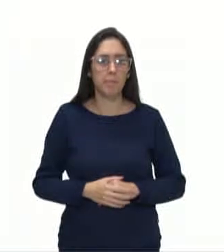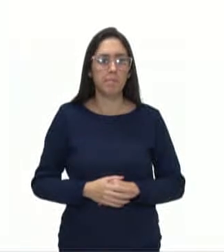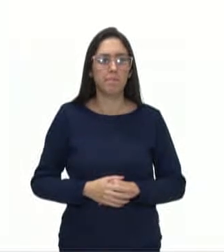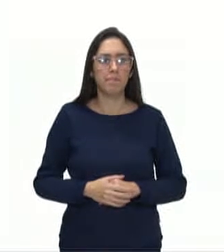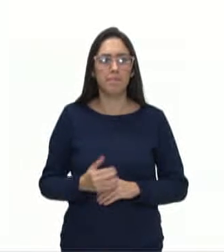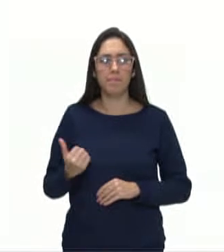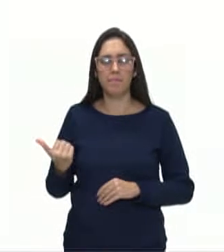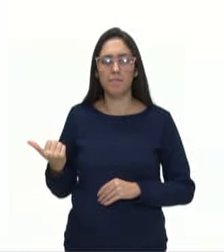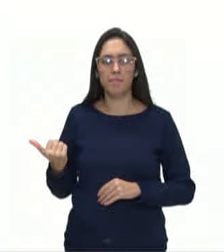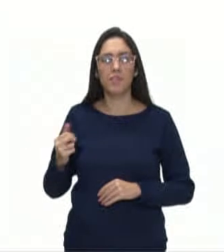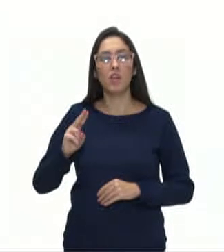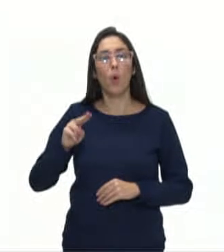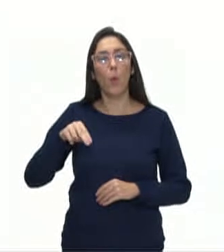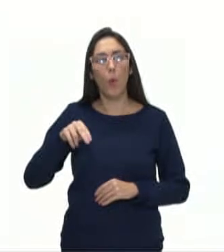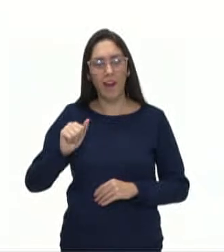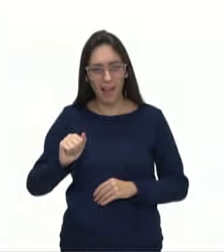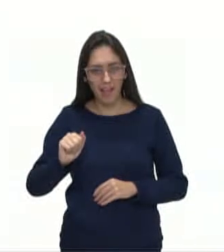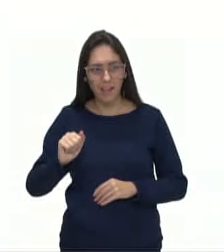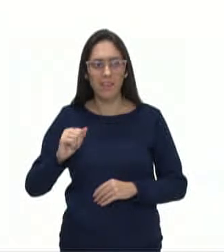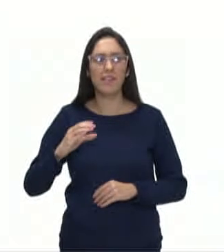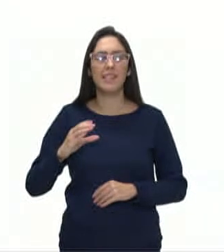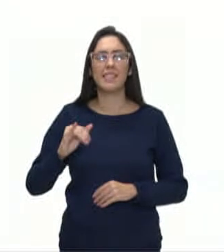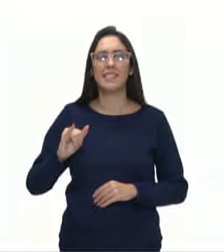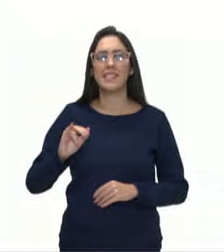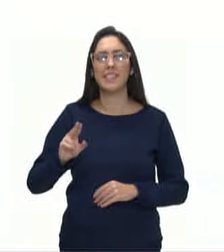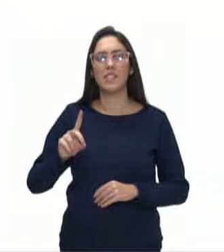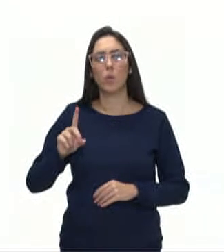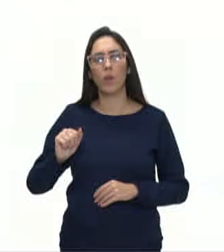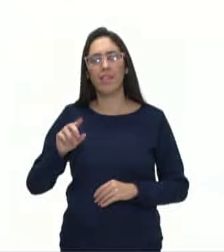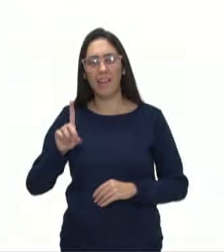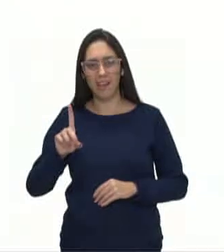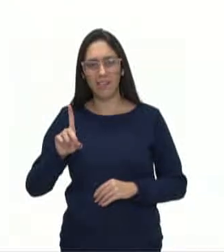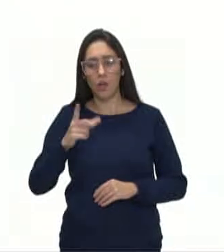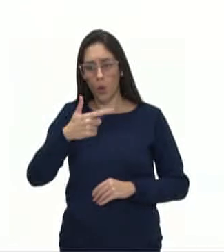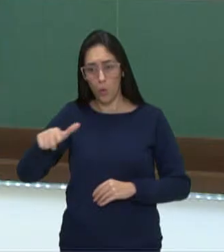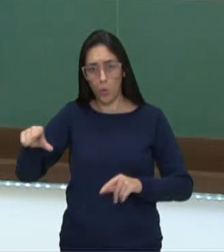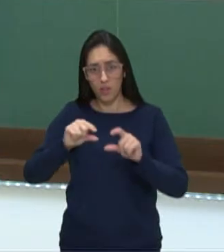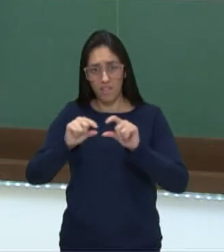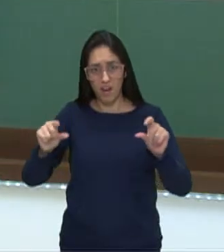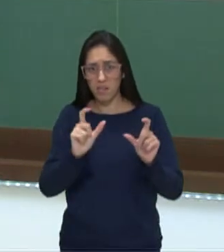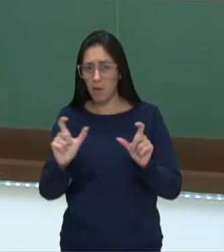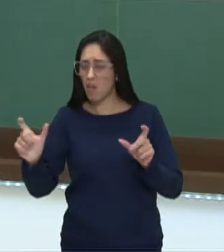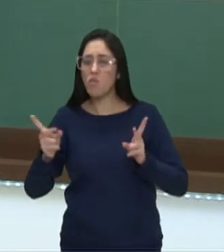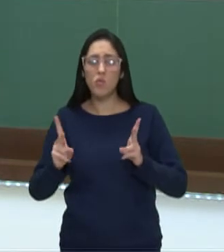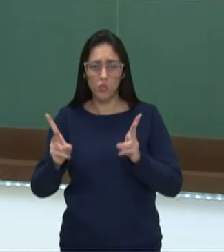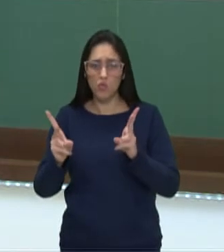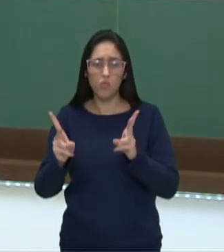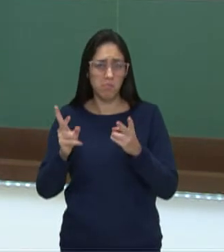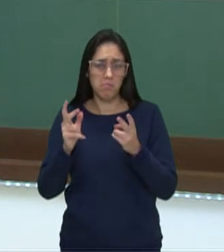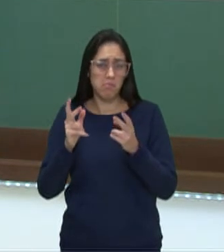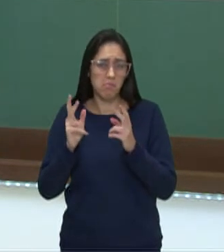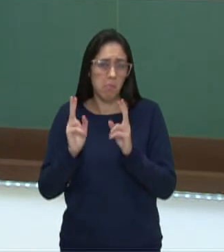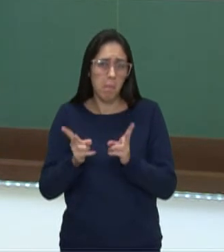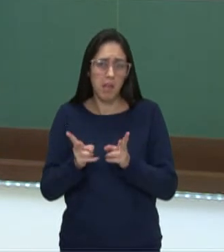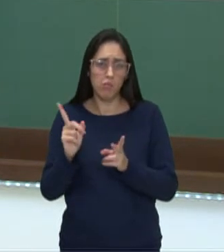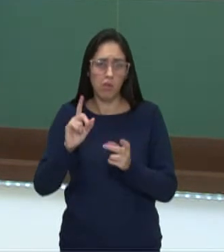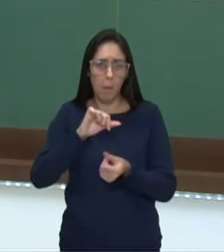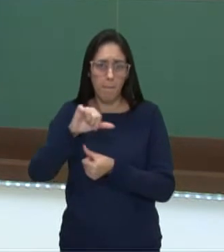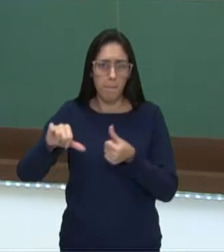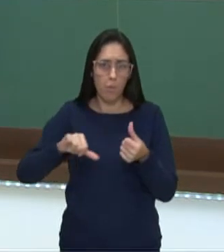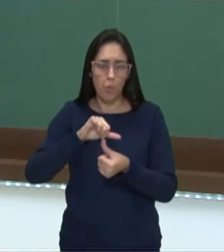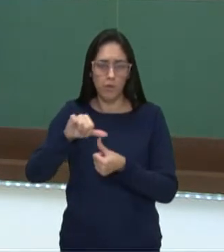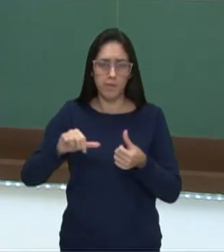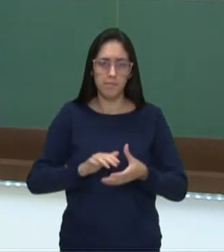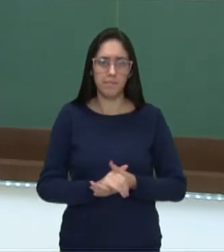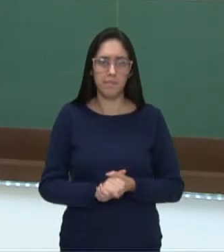en una ciudad. O restante continua igual. Lembrando que ele concorda com o